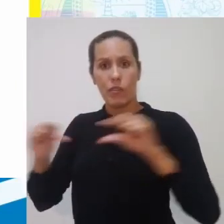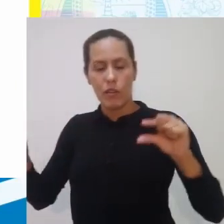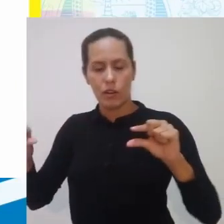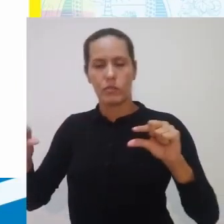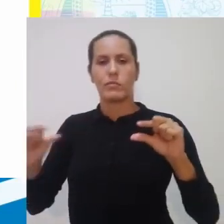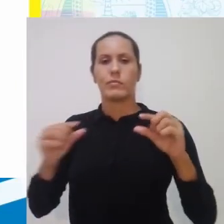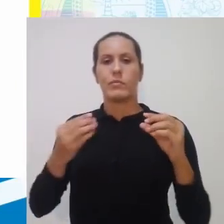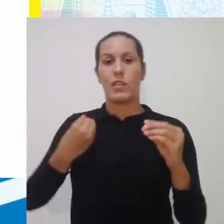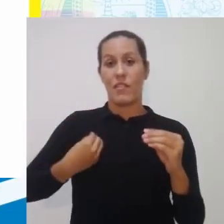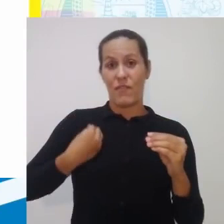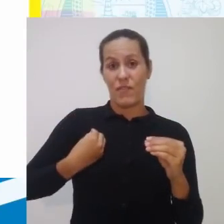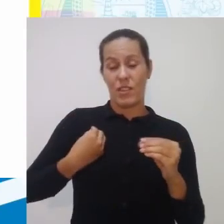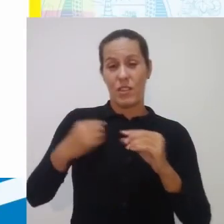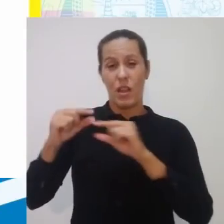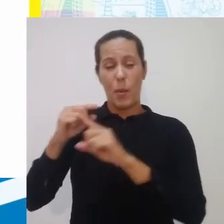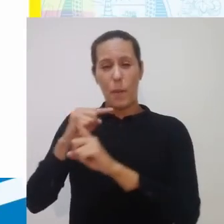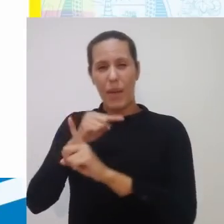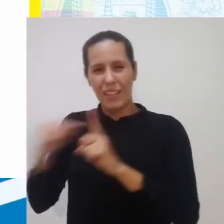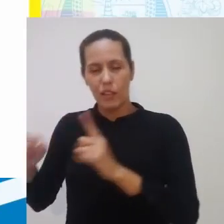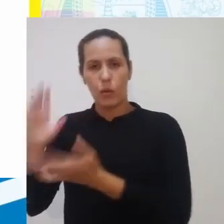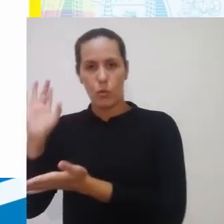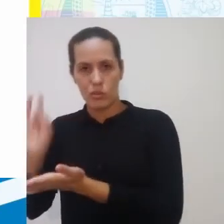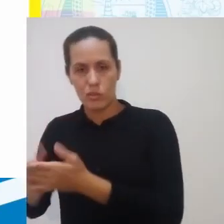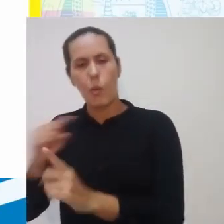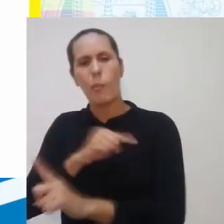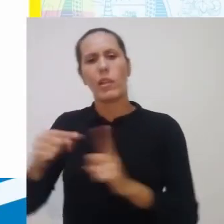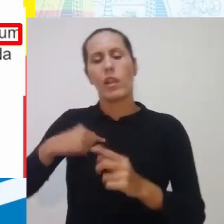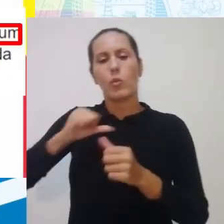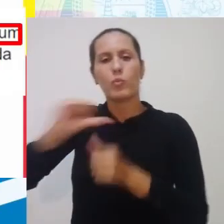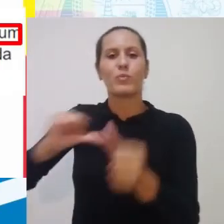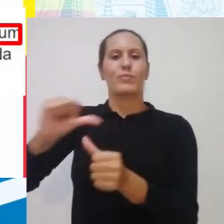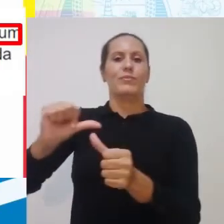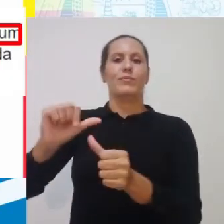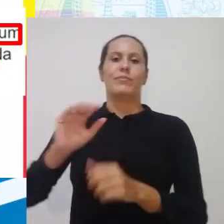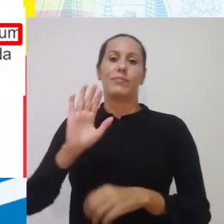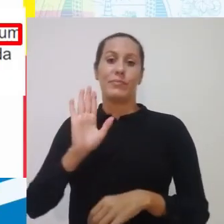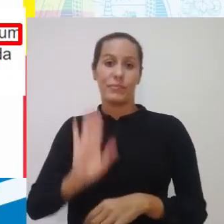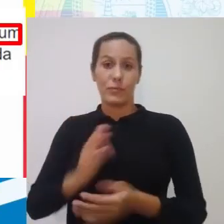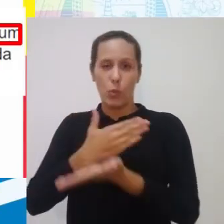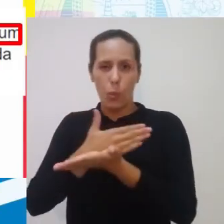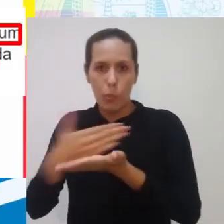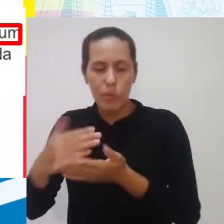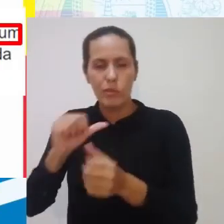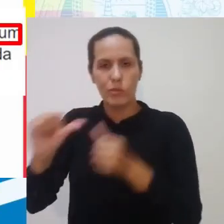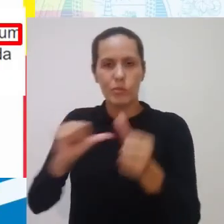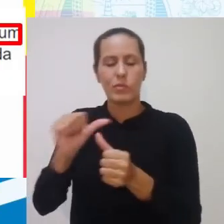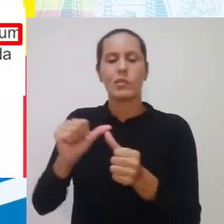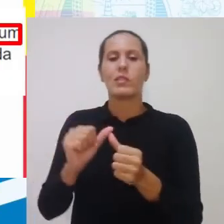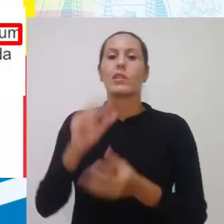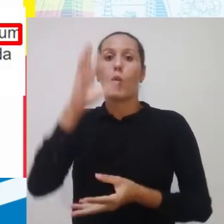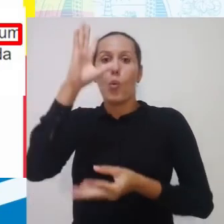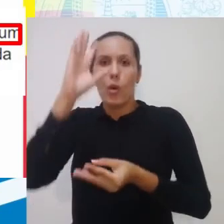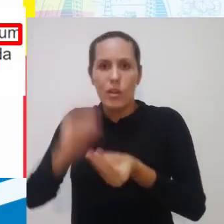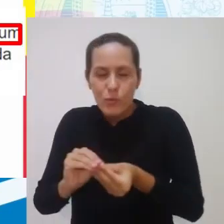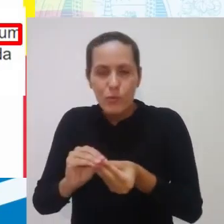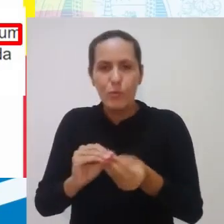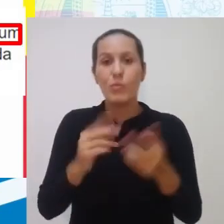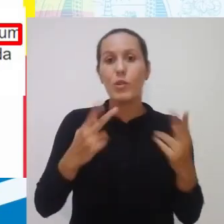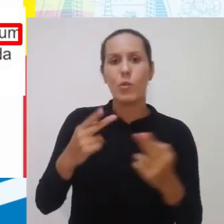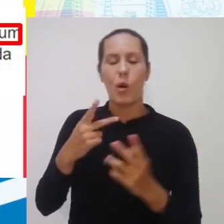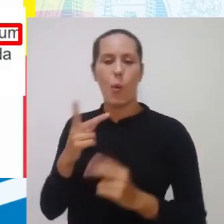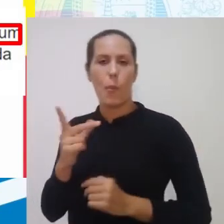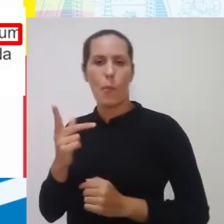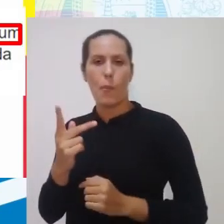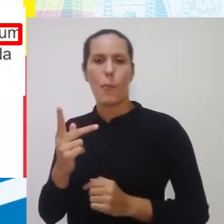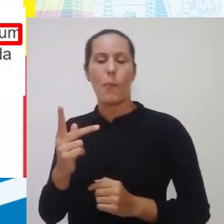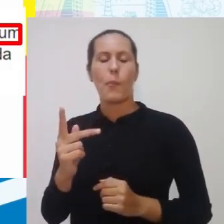original, mas também mudei um pouco o começo. Como eu fiz para o resumo, eu também fiz para a paráfrase. Fui